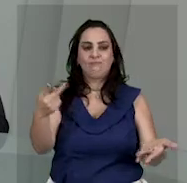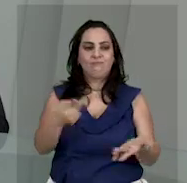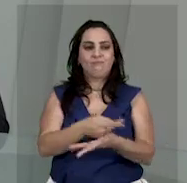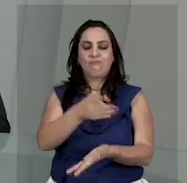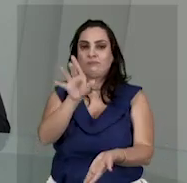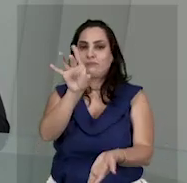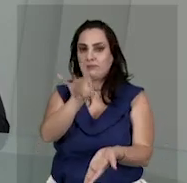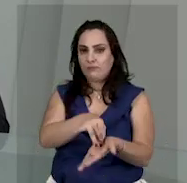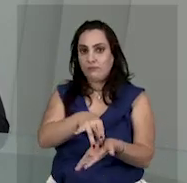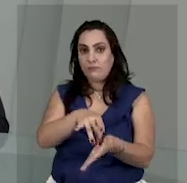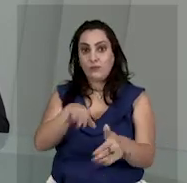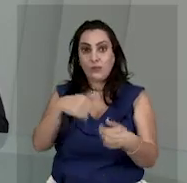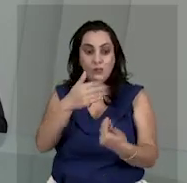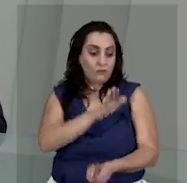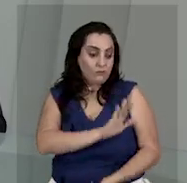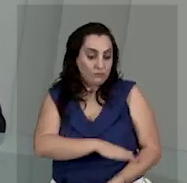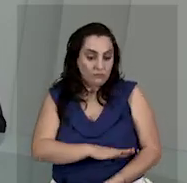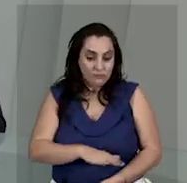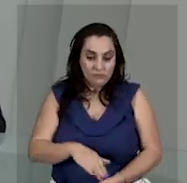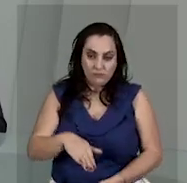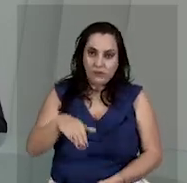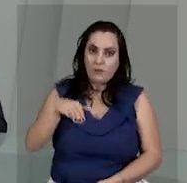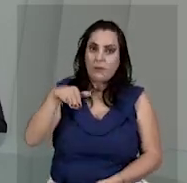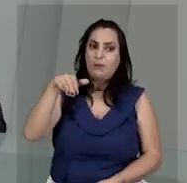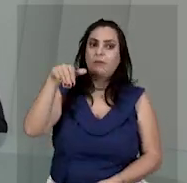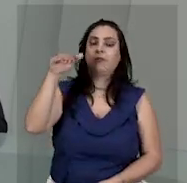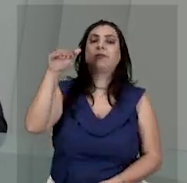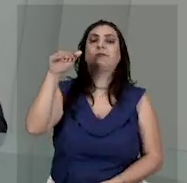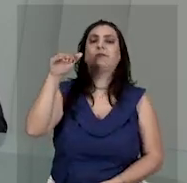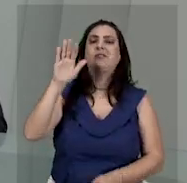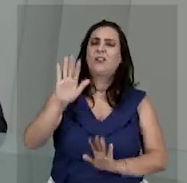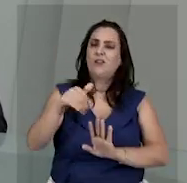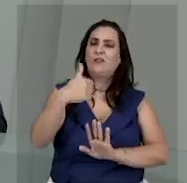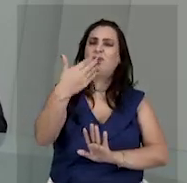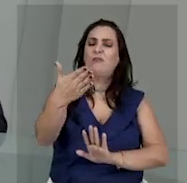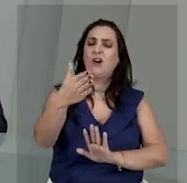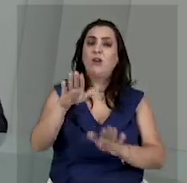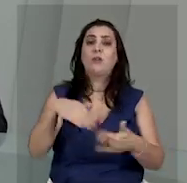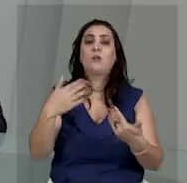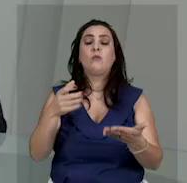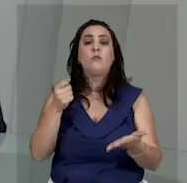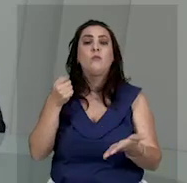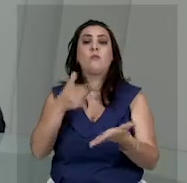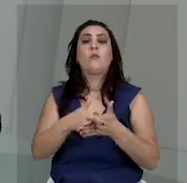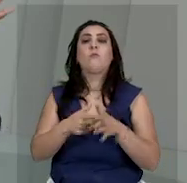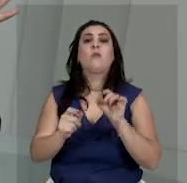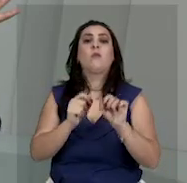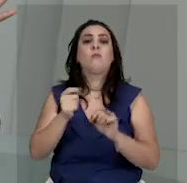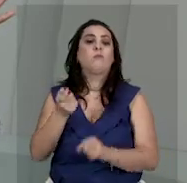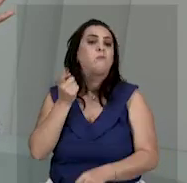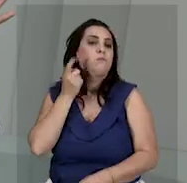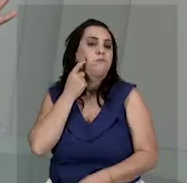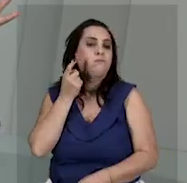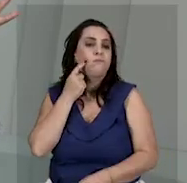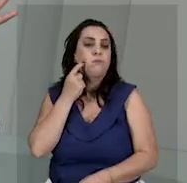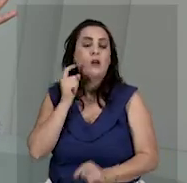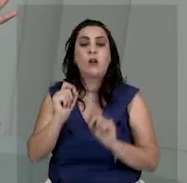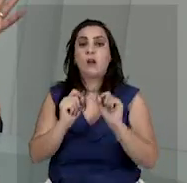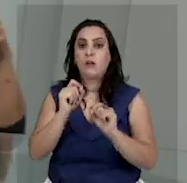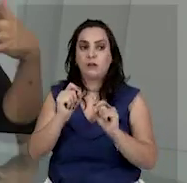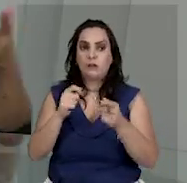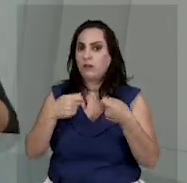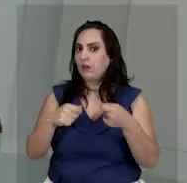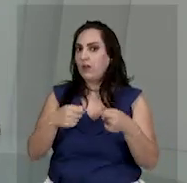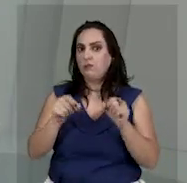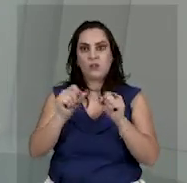Então, essa criança, ela vai crescer e lá fora, quando ela vai comprar uma bala na padaria, ela tem que dar o pulo dela, ela tem que se virar.